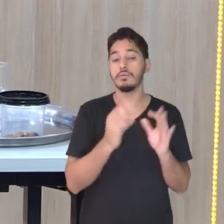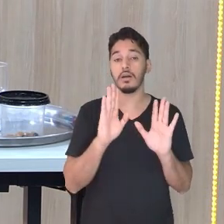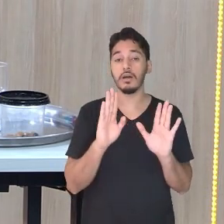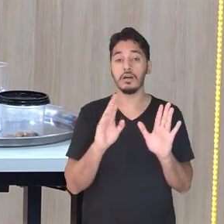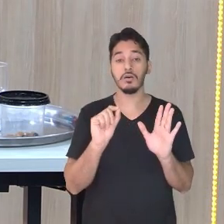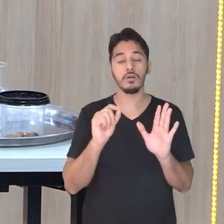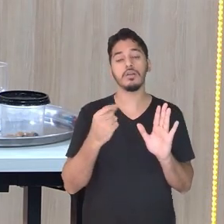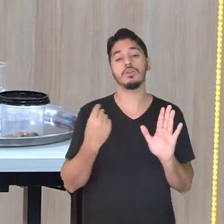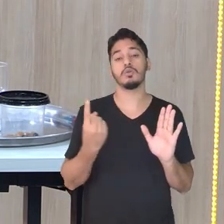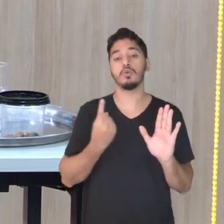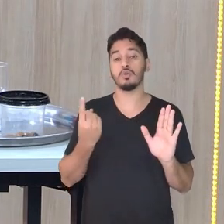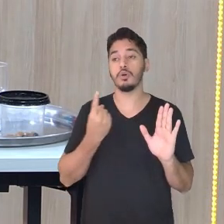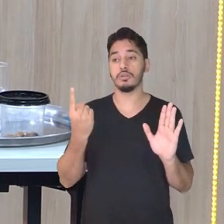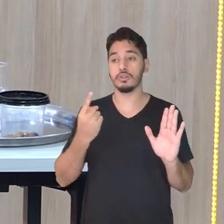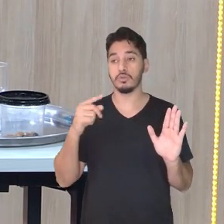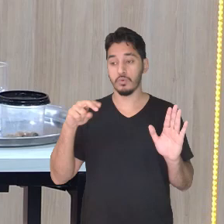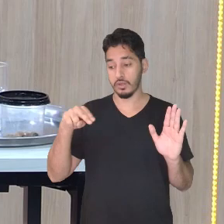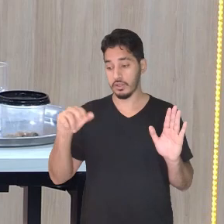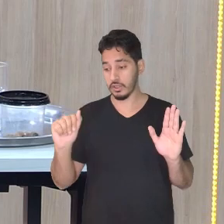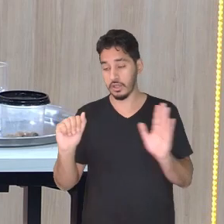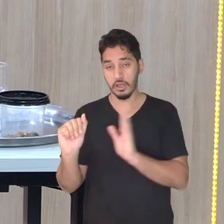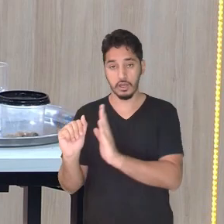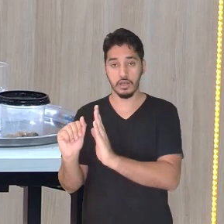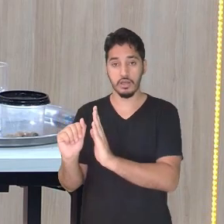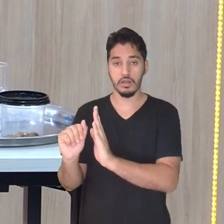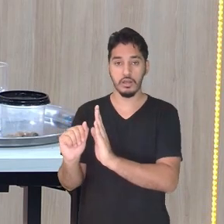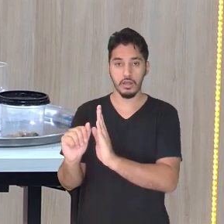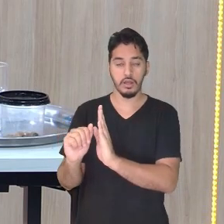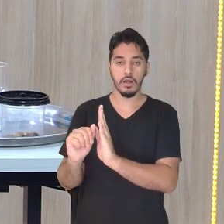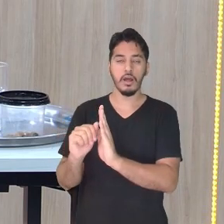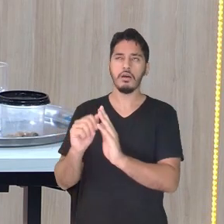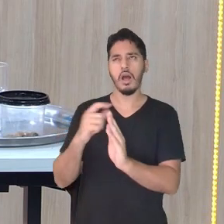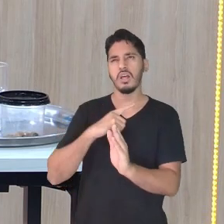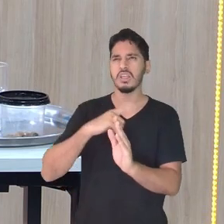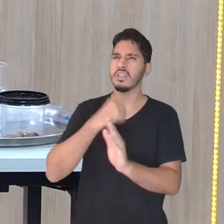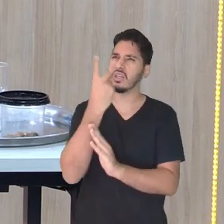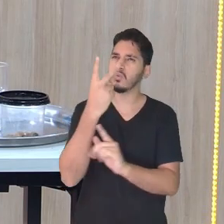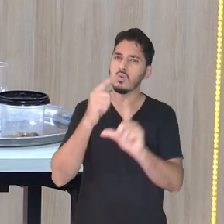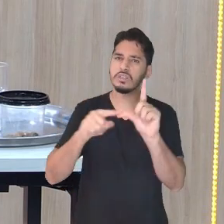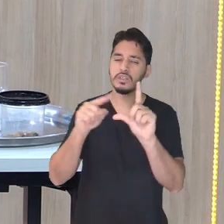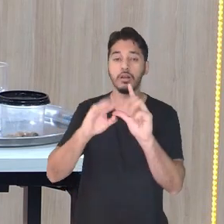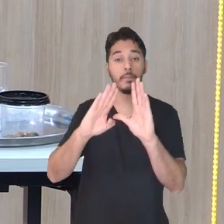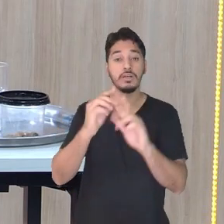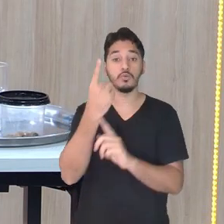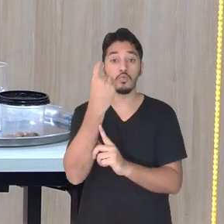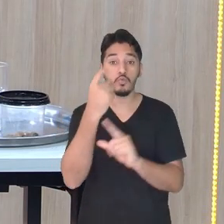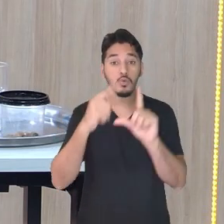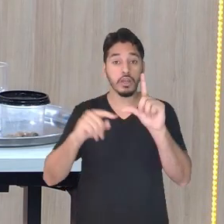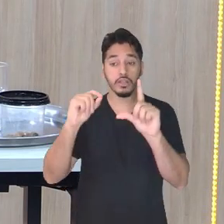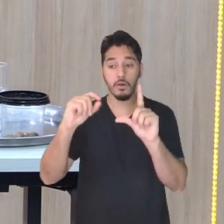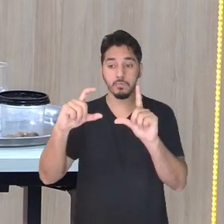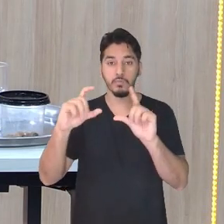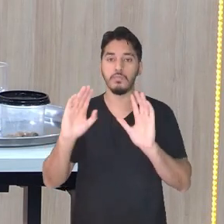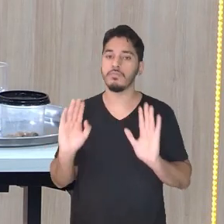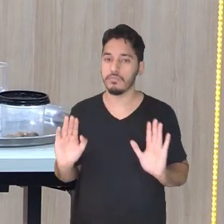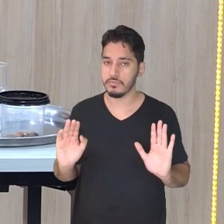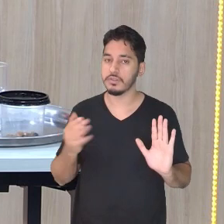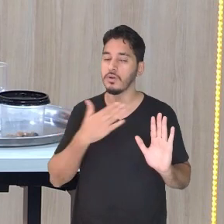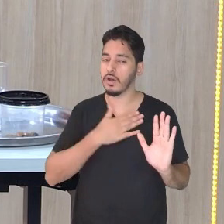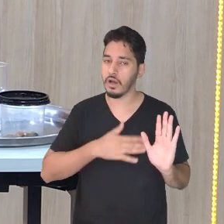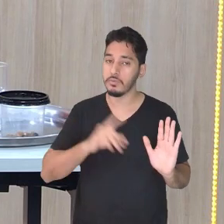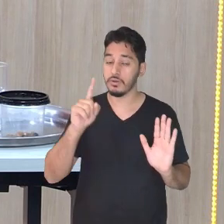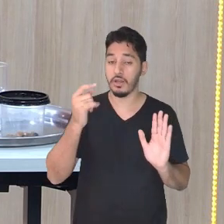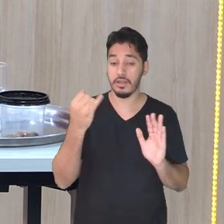que estar sozinho, mas ia apresentar 2 letras, mas apenas uma maiúscula, como é o caso aqui, ok? Então é